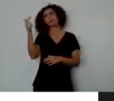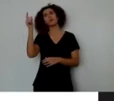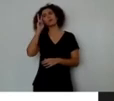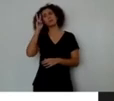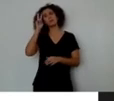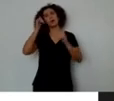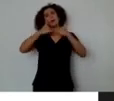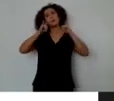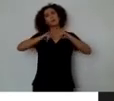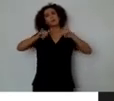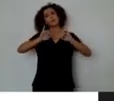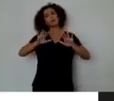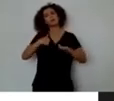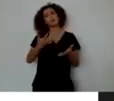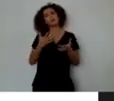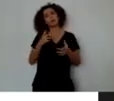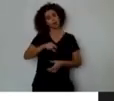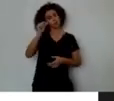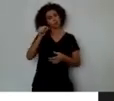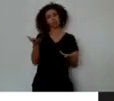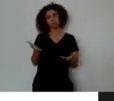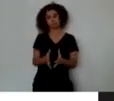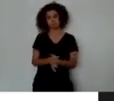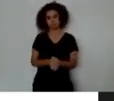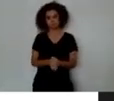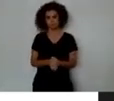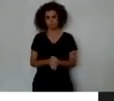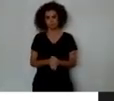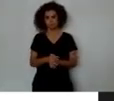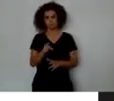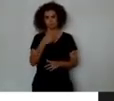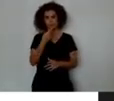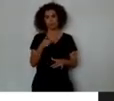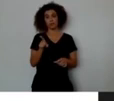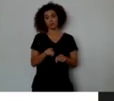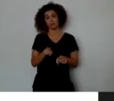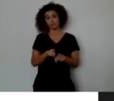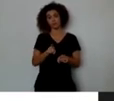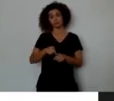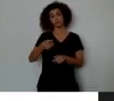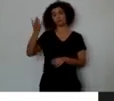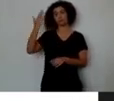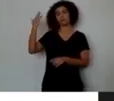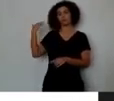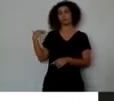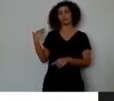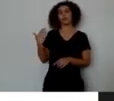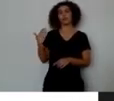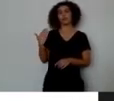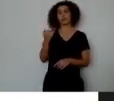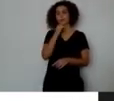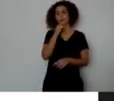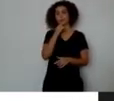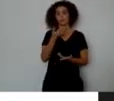tem que ter escolha também. Até as produções que foram originalmente pensadas com personagens brancos, né? Princesas